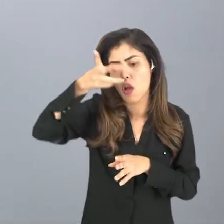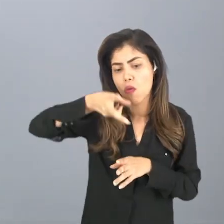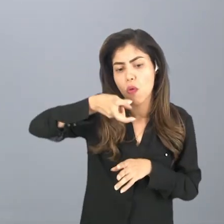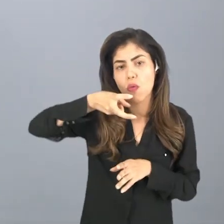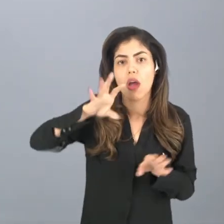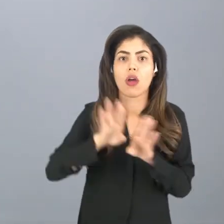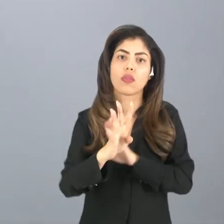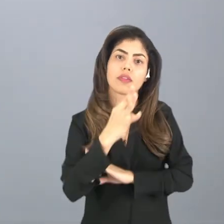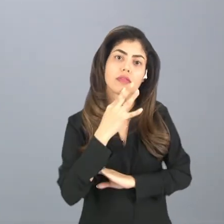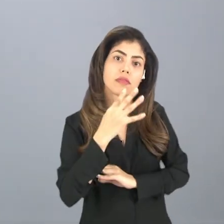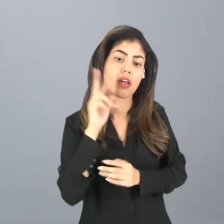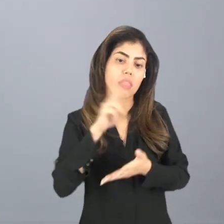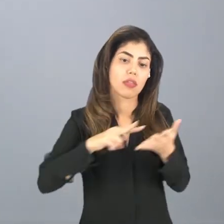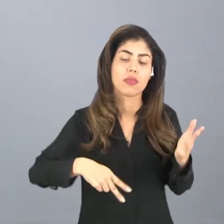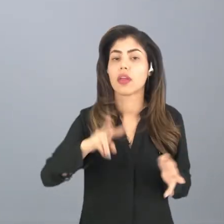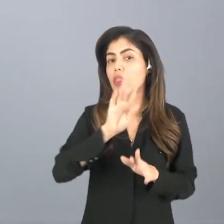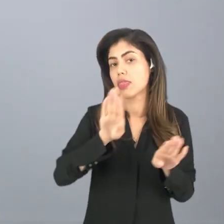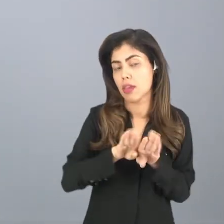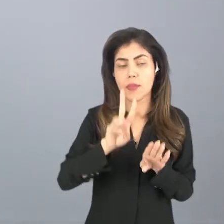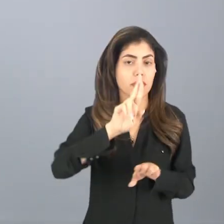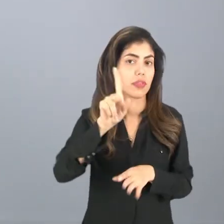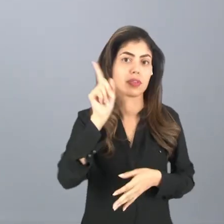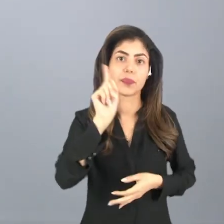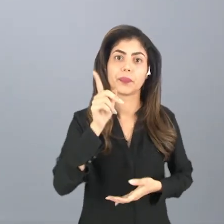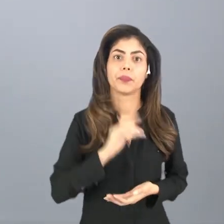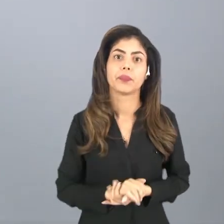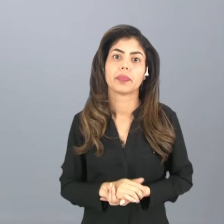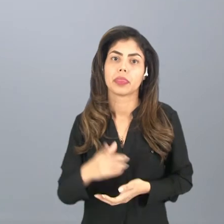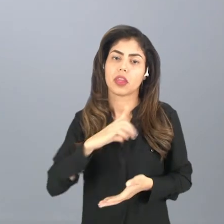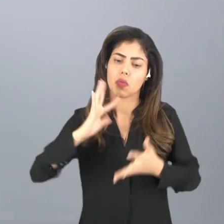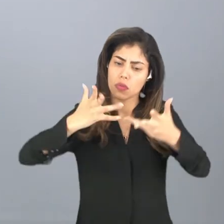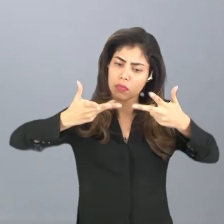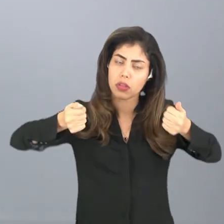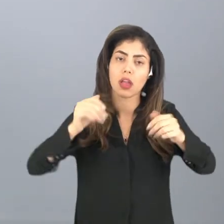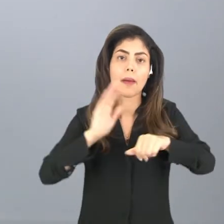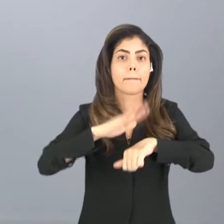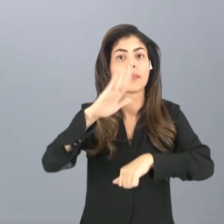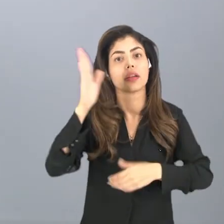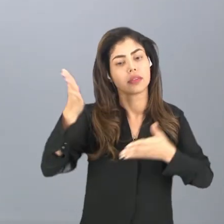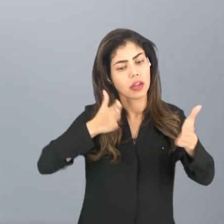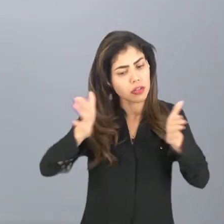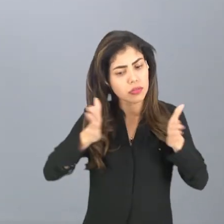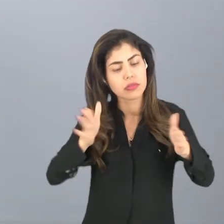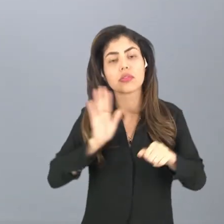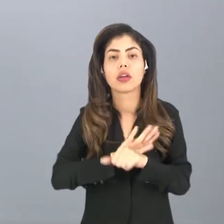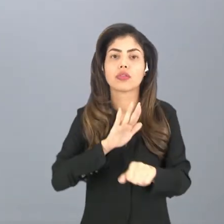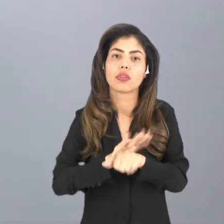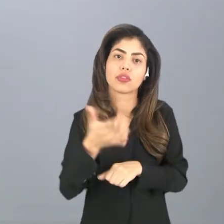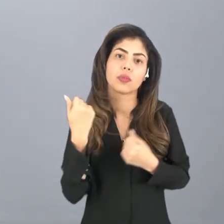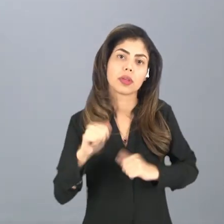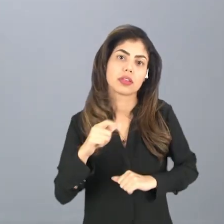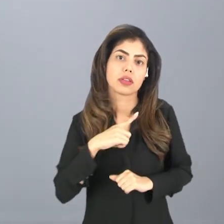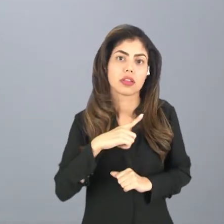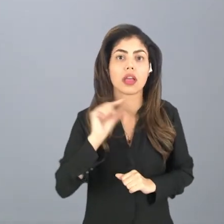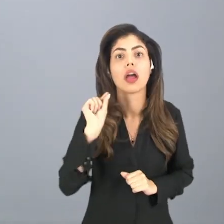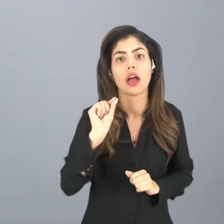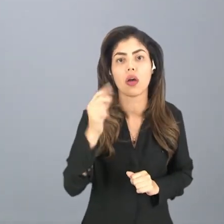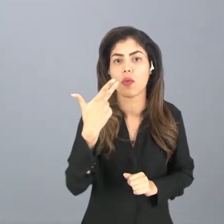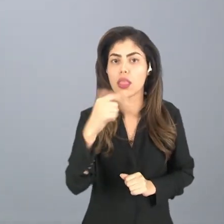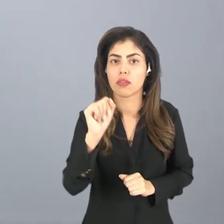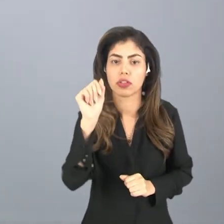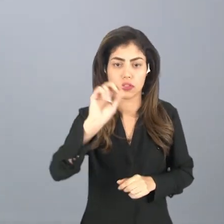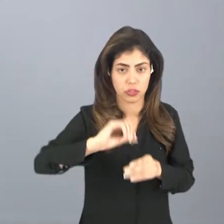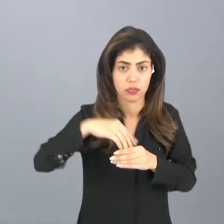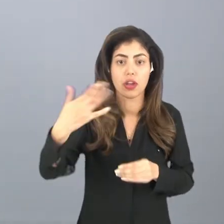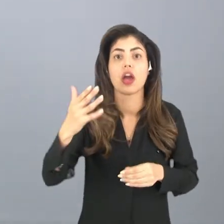conhecimento. A leitura não é diferente, certo? Ela é uma das habilidades que mais me auxilia aí quando eu estou aprendendo uma língua estrangeira.